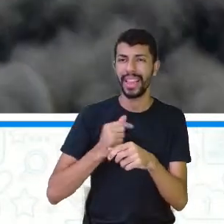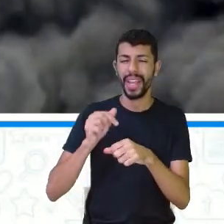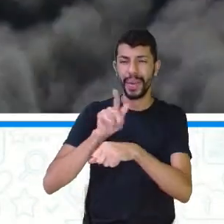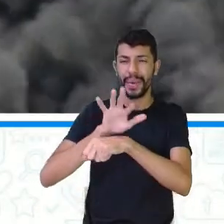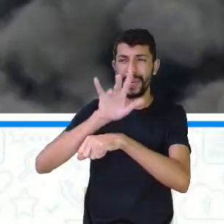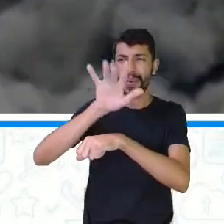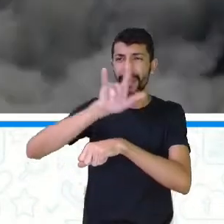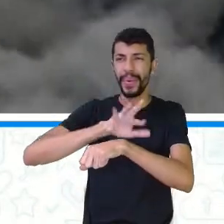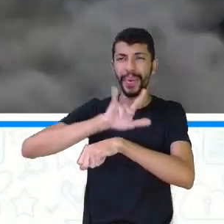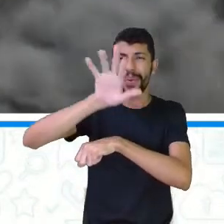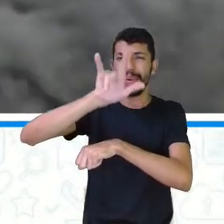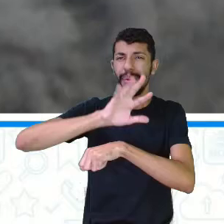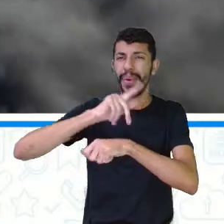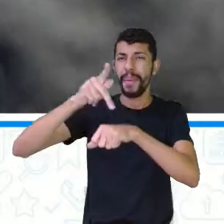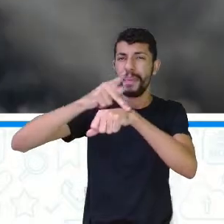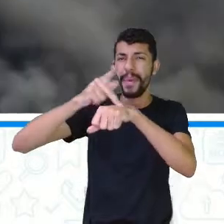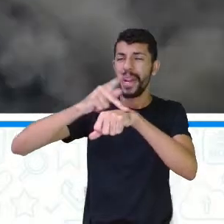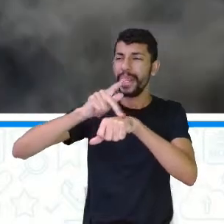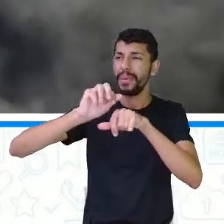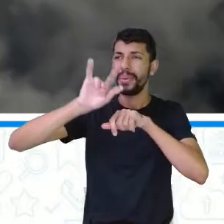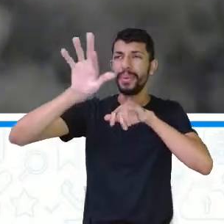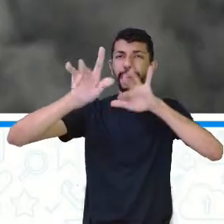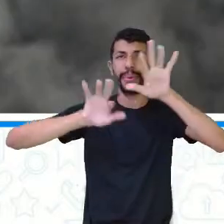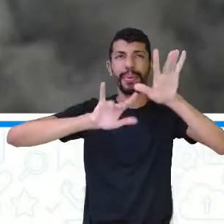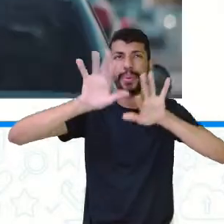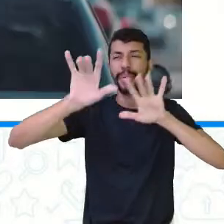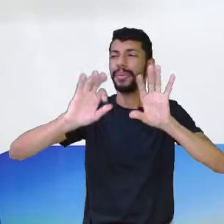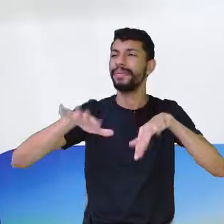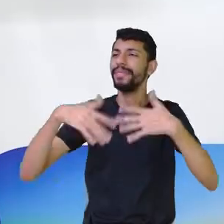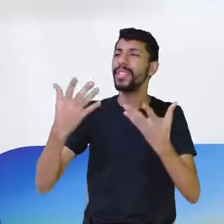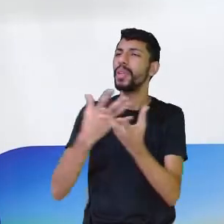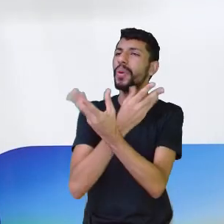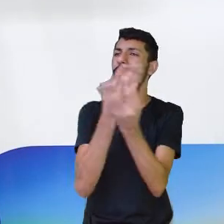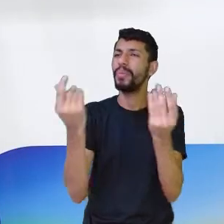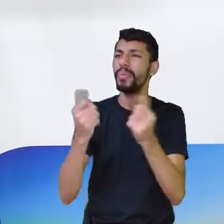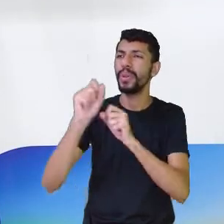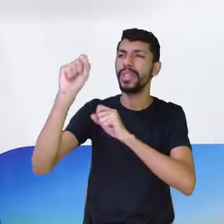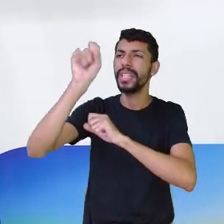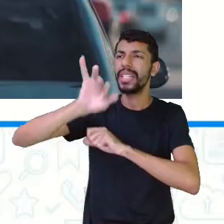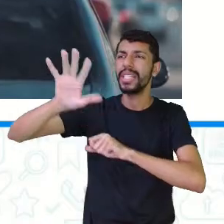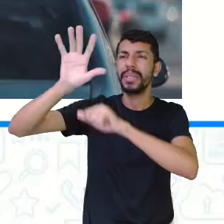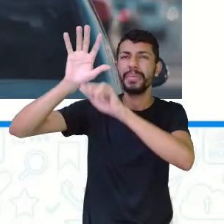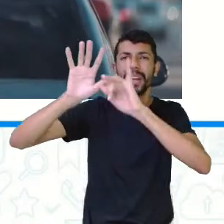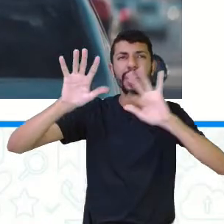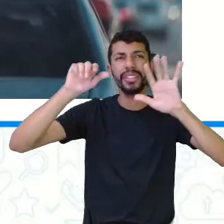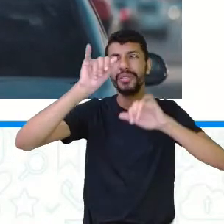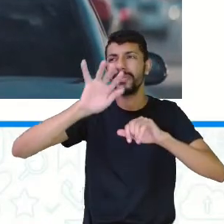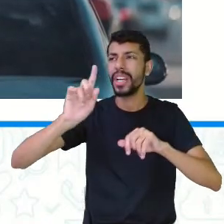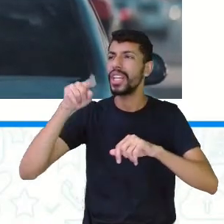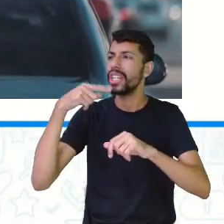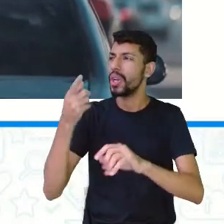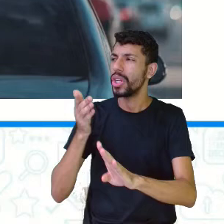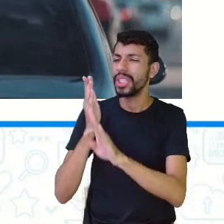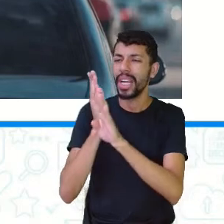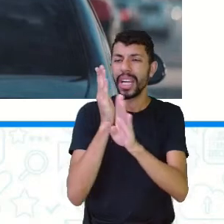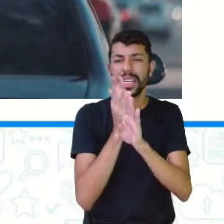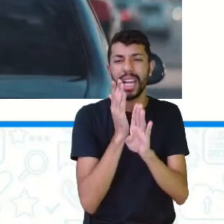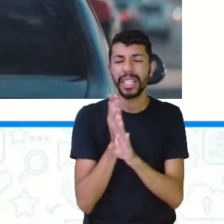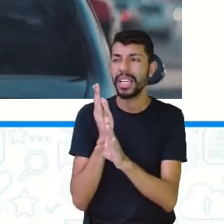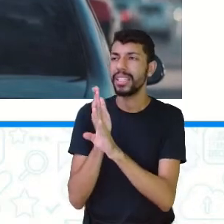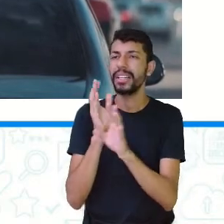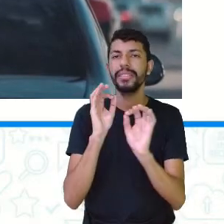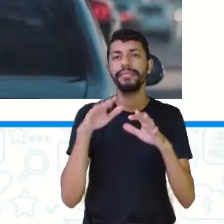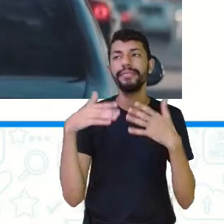preta saindo. Quantas imagens, quanta coisa que a gente encontra, e aí